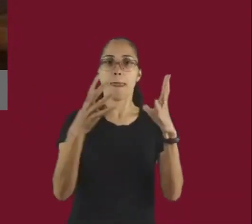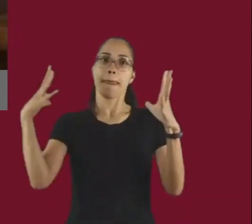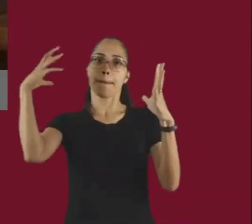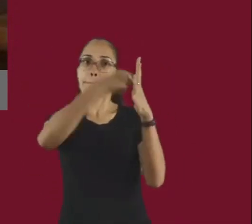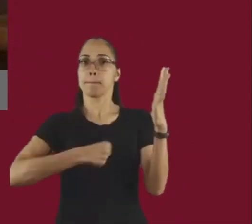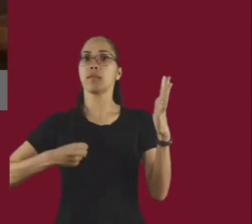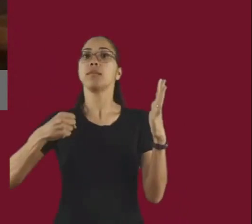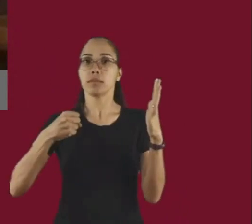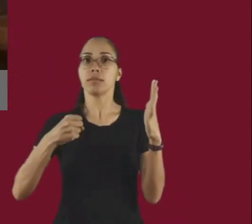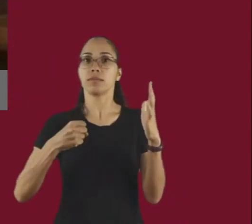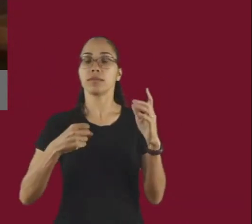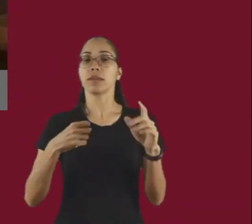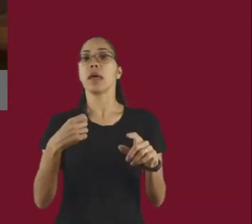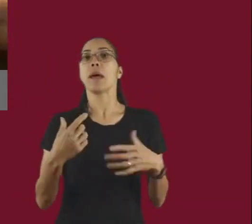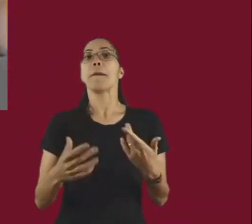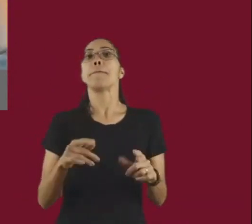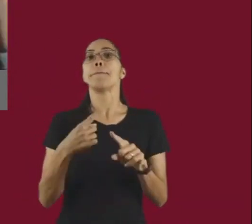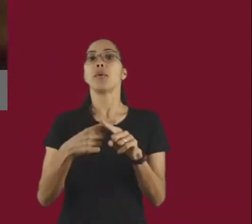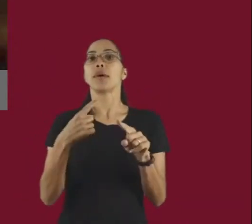de Bolsonaro no território Yanomami.